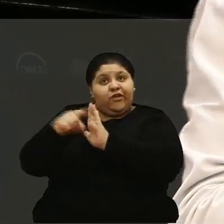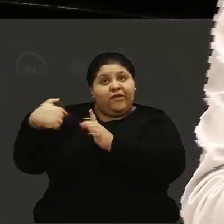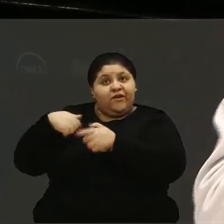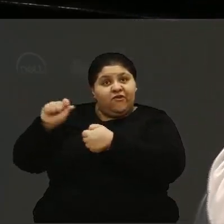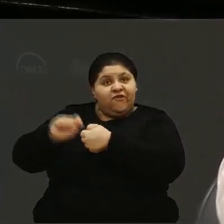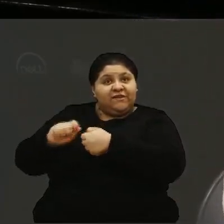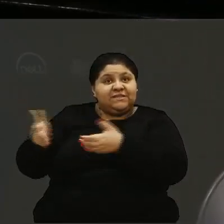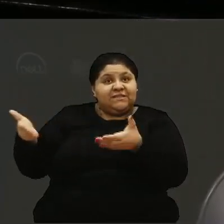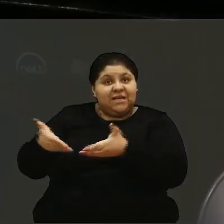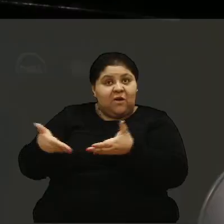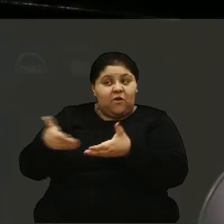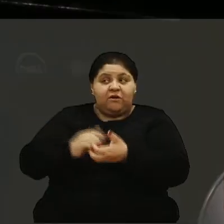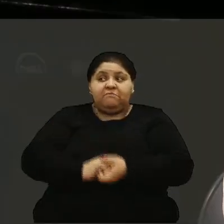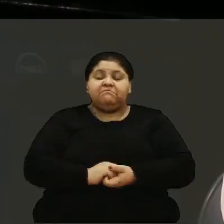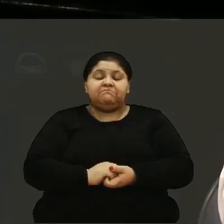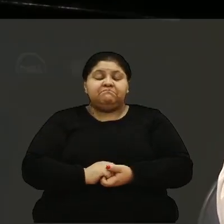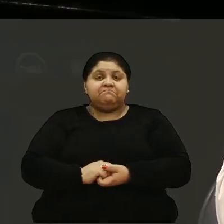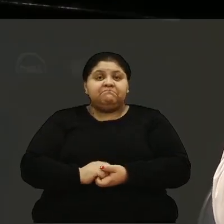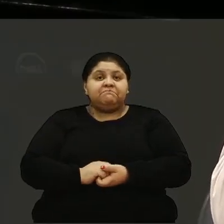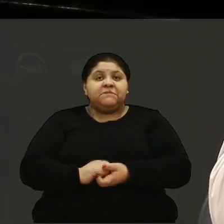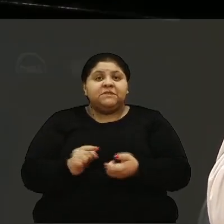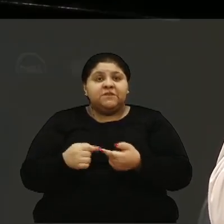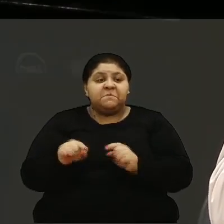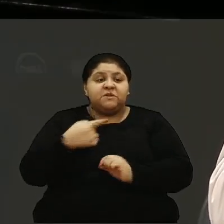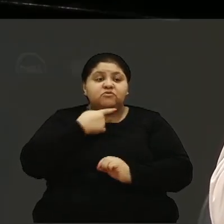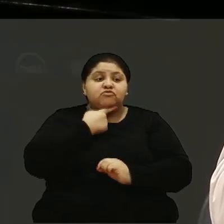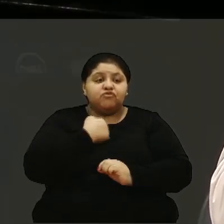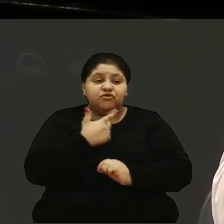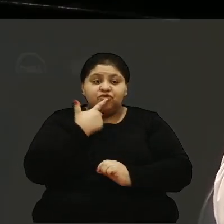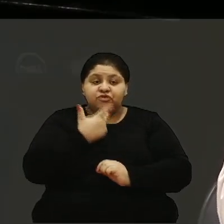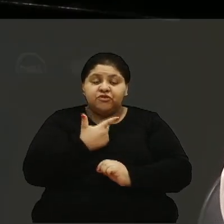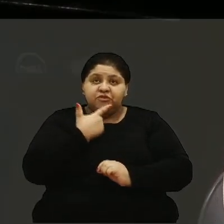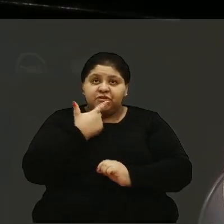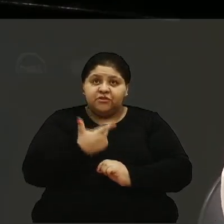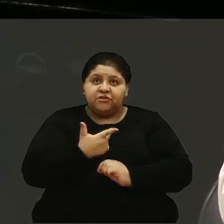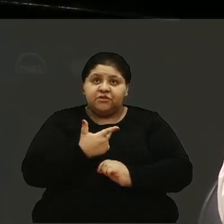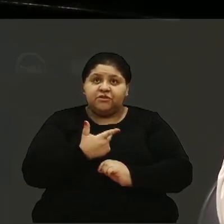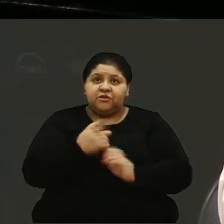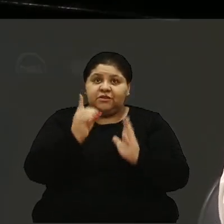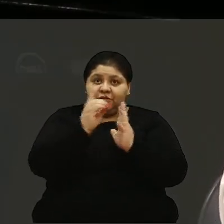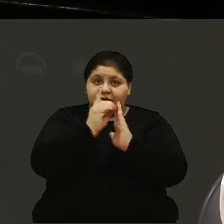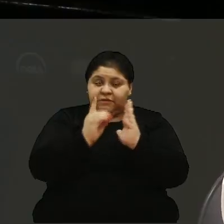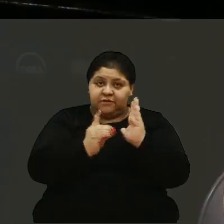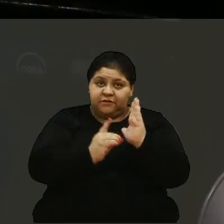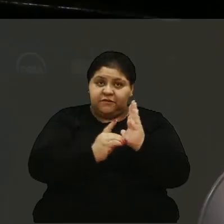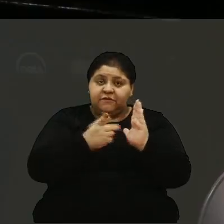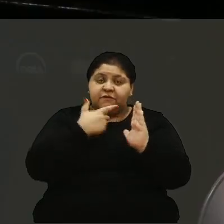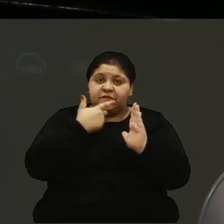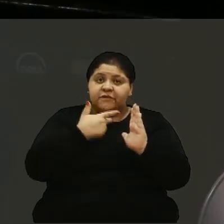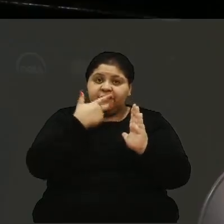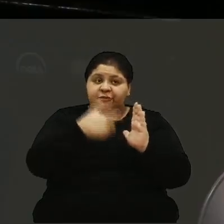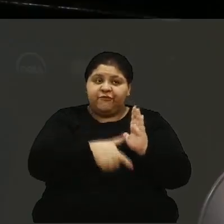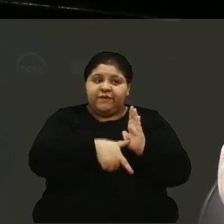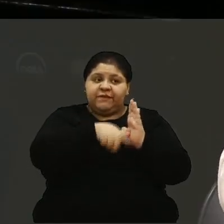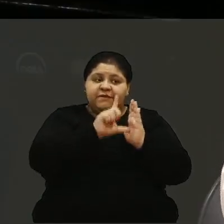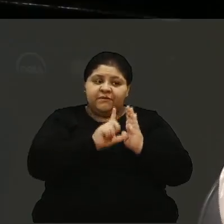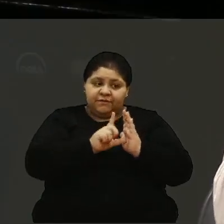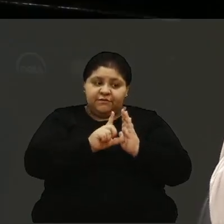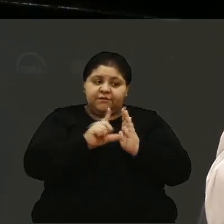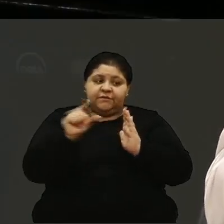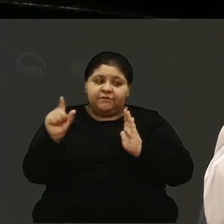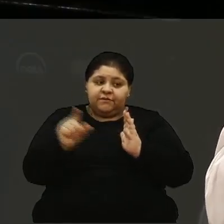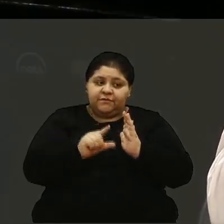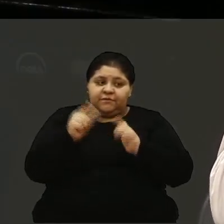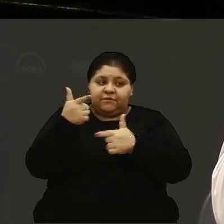agora. Mas eu gostaria de destacar a disposição do decreto que eu mencionei anteriormente, que é um dos